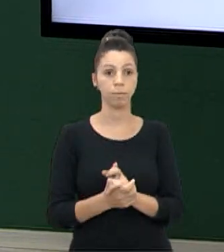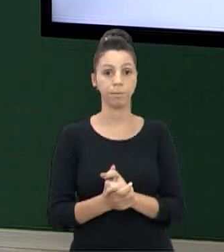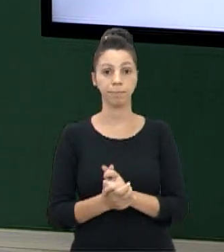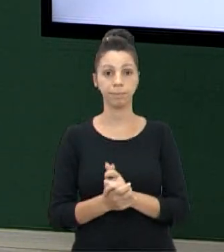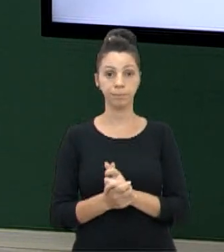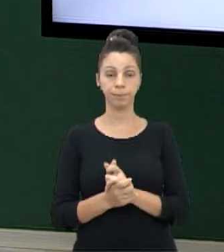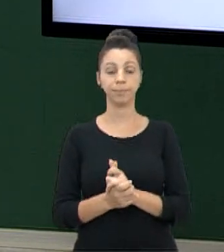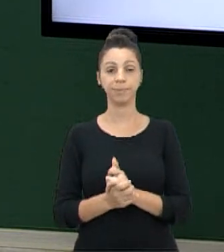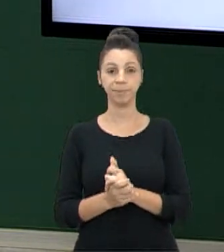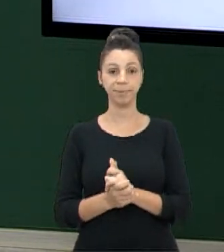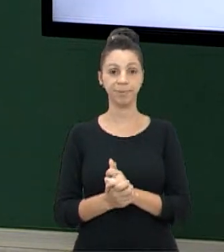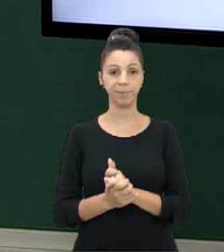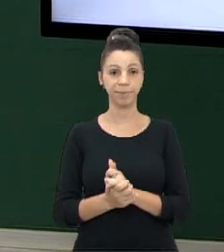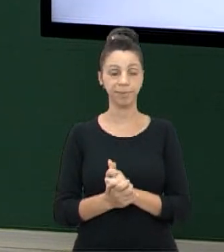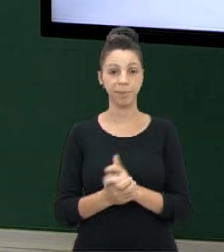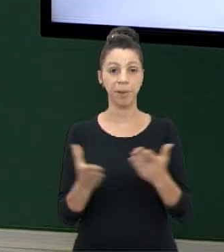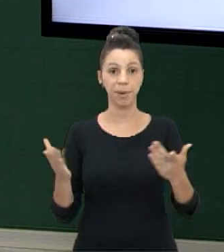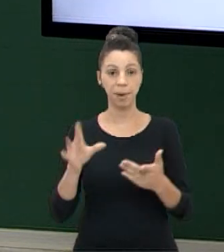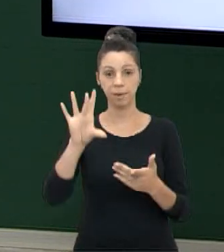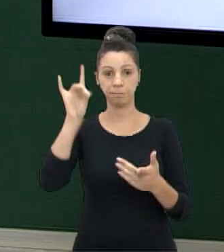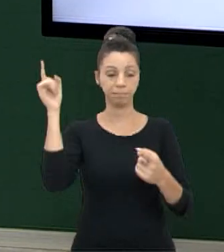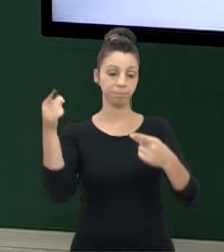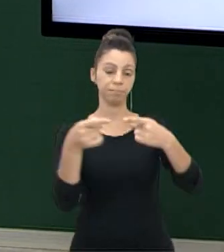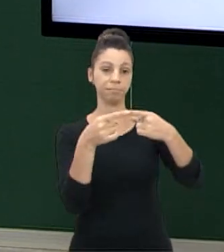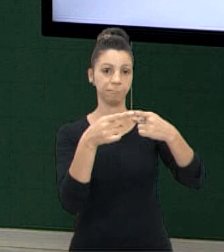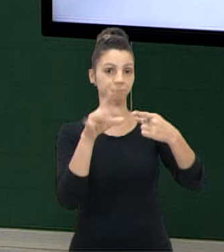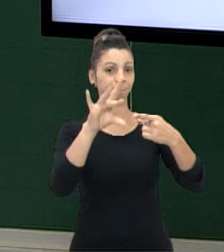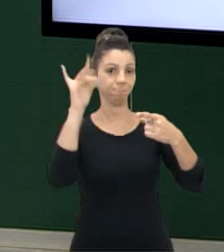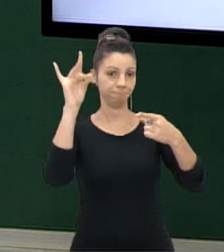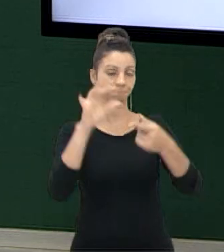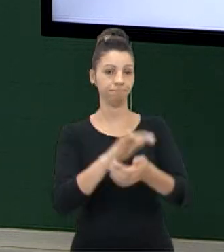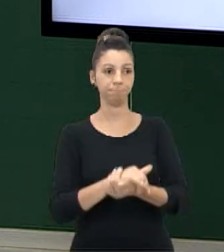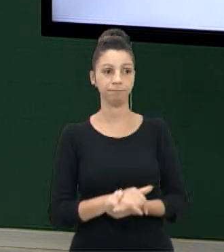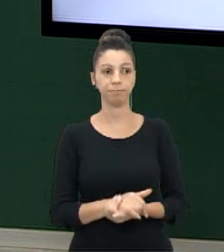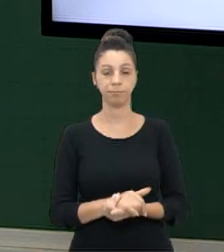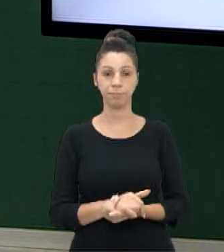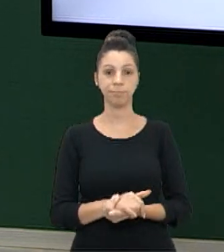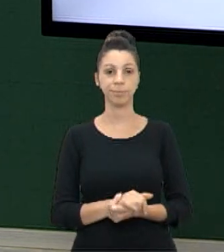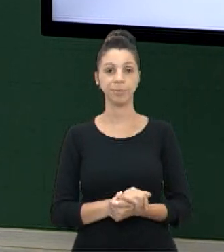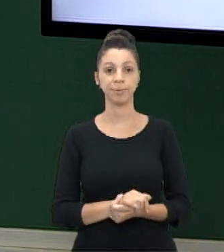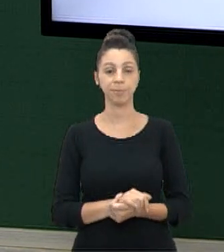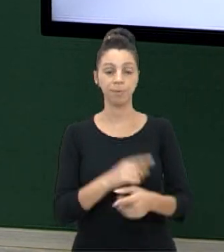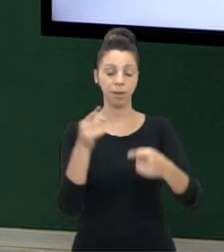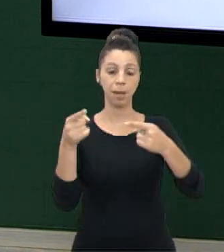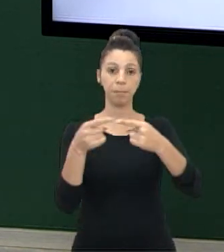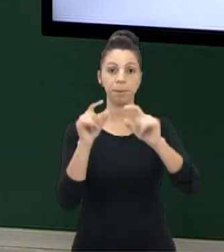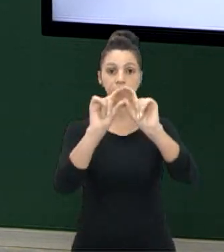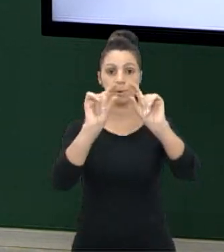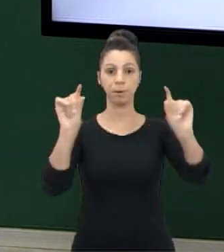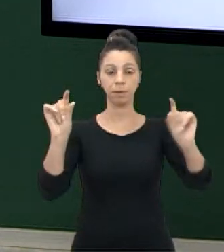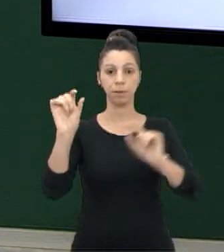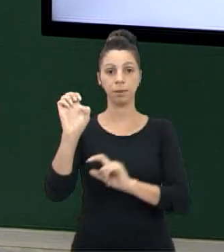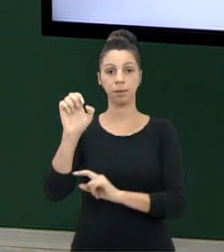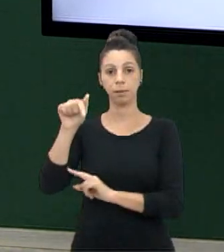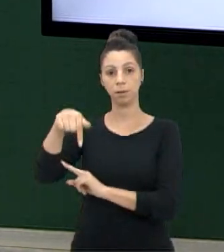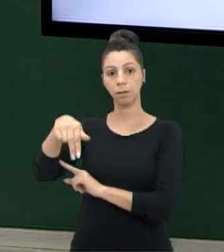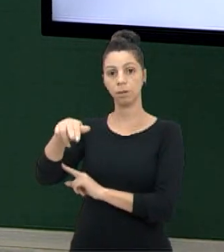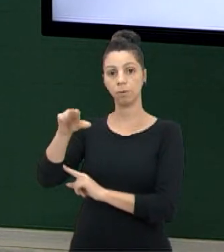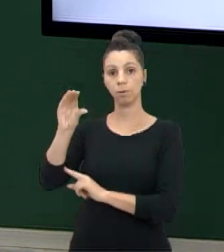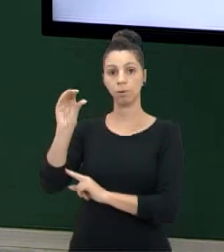escolher a primeira equação, tá bom? Vamos lá. Pegando, então, a primeira equação, que